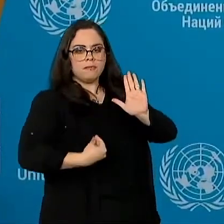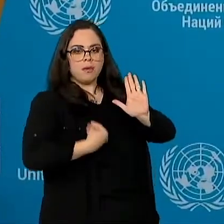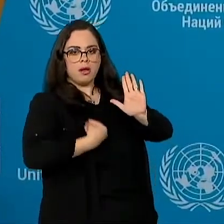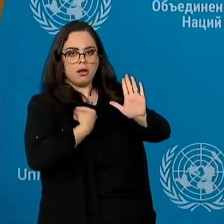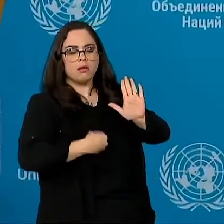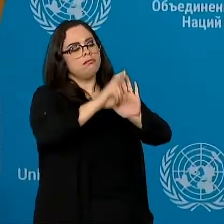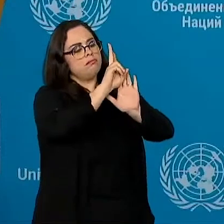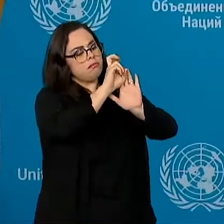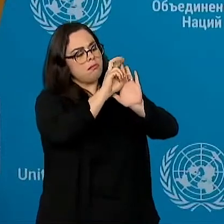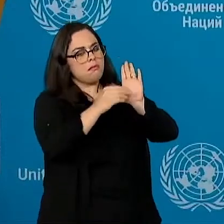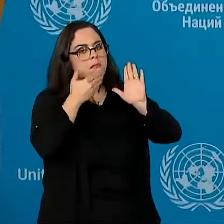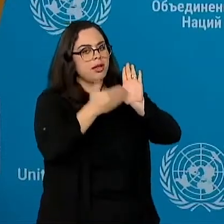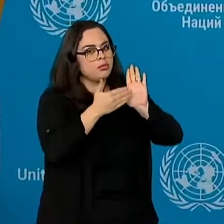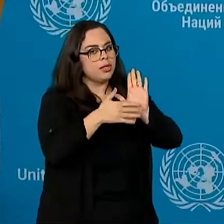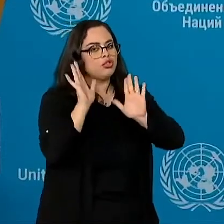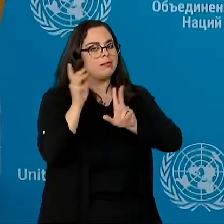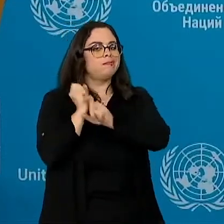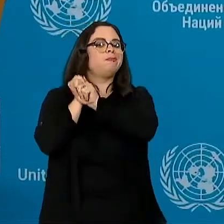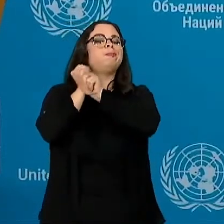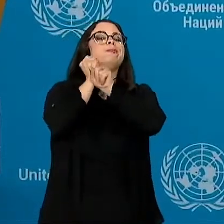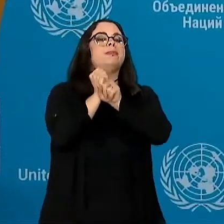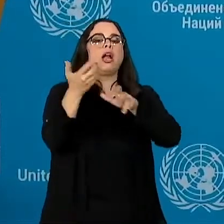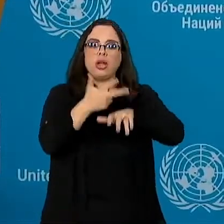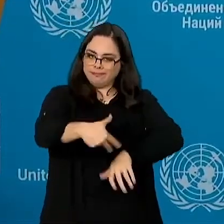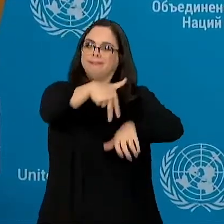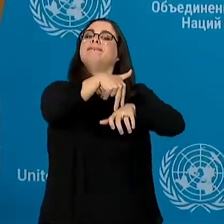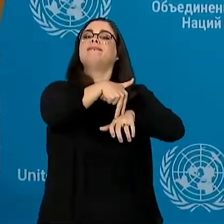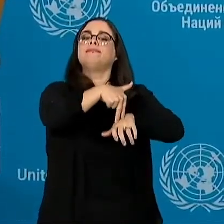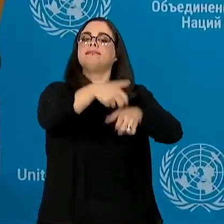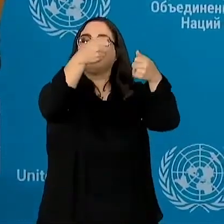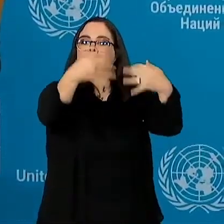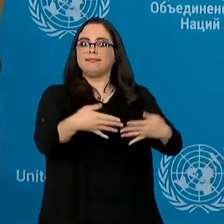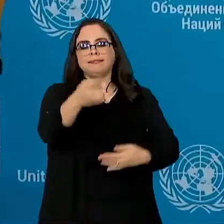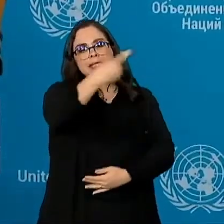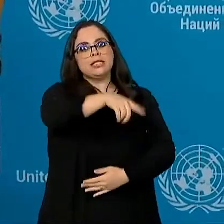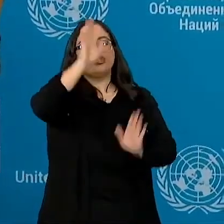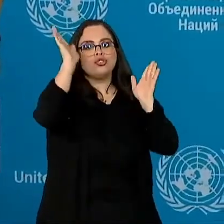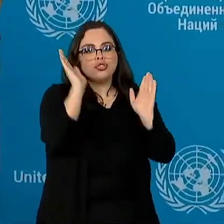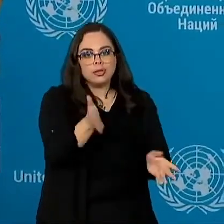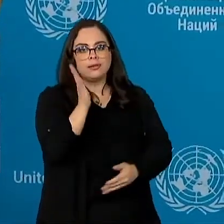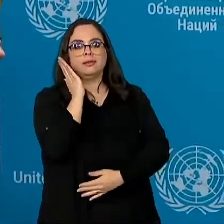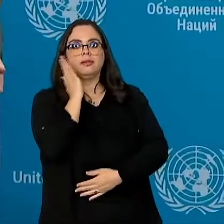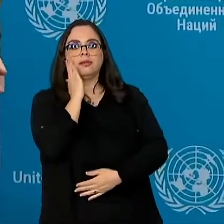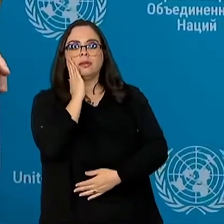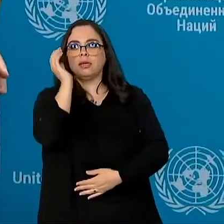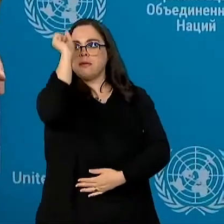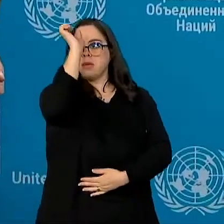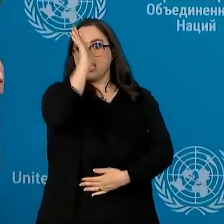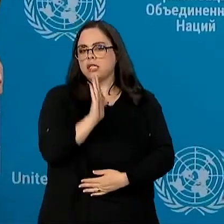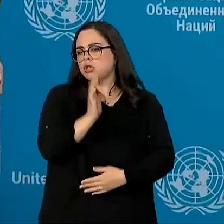reivindicando algumas décadas todo mundo sabe que o Brasil tem